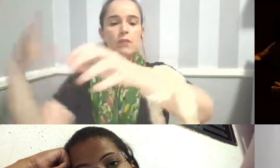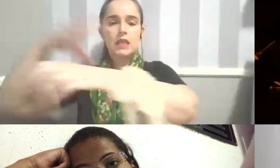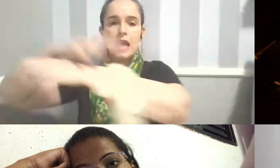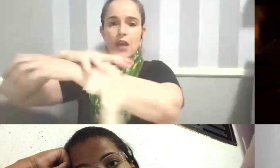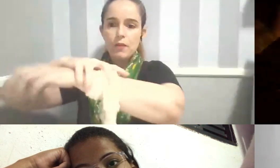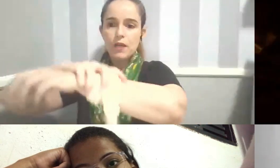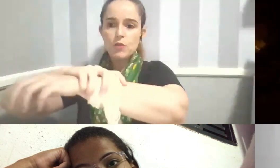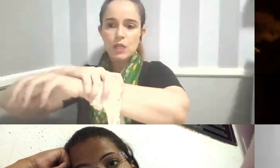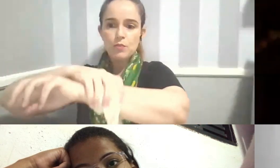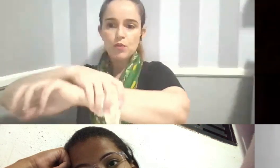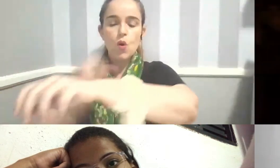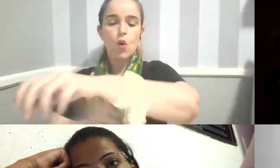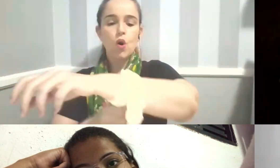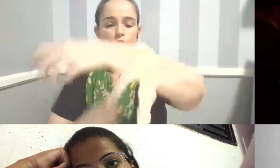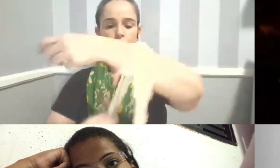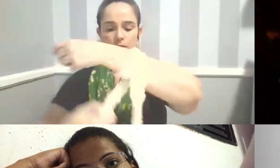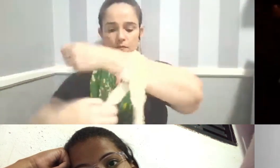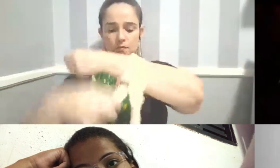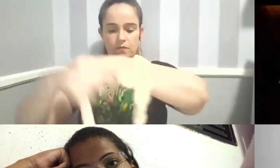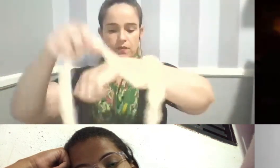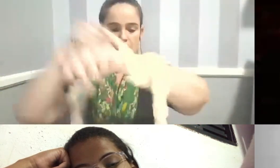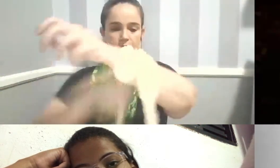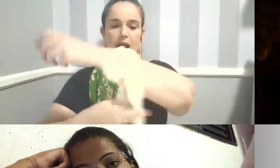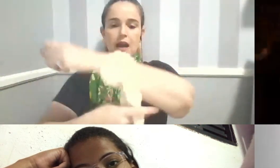compressão, botei um pano limpo no coto,